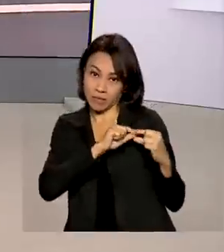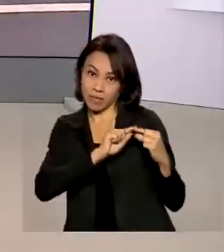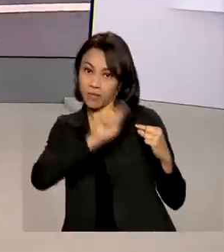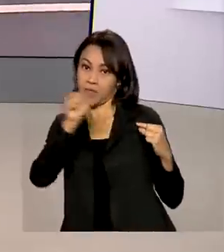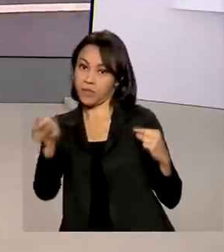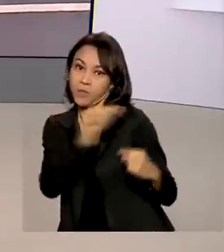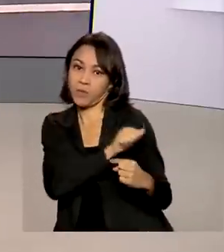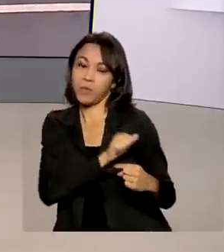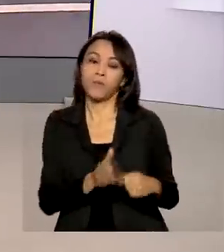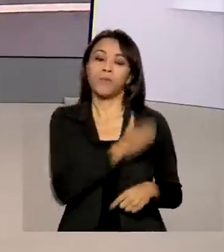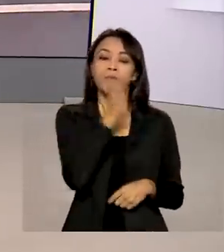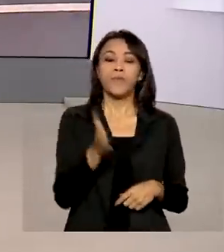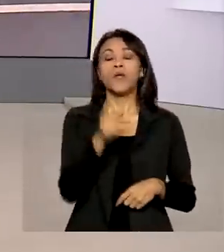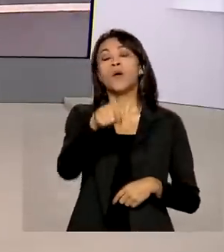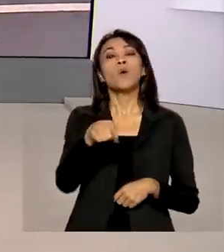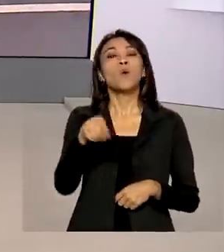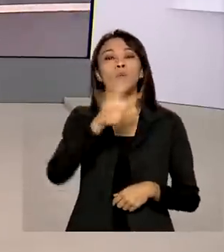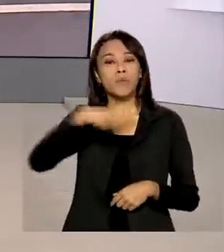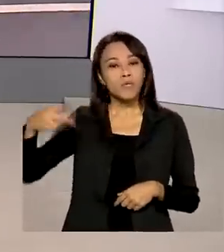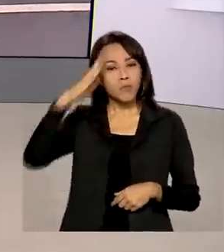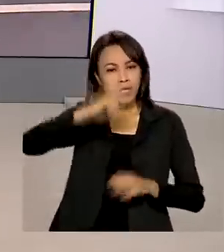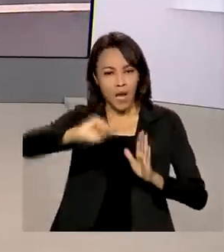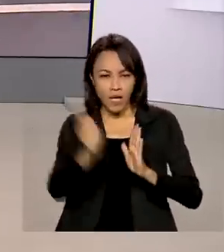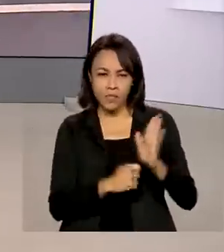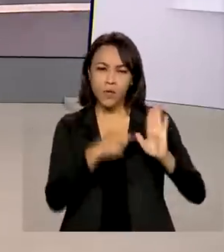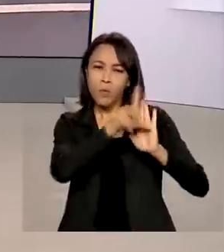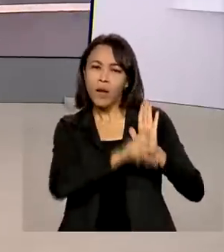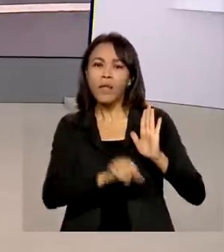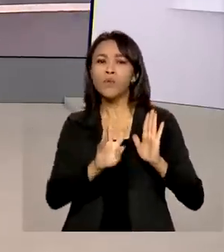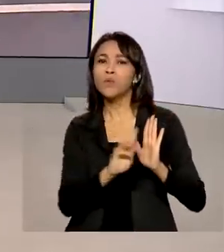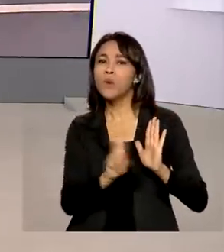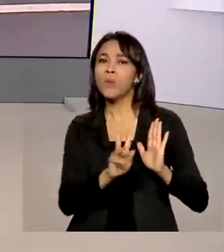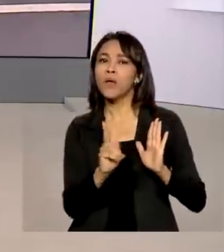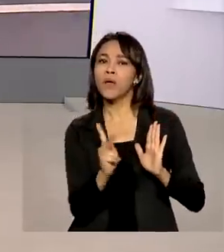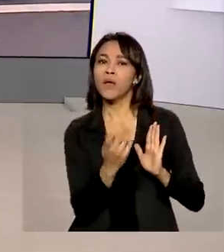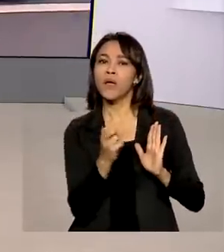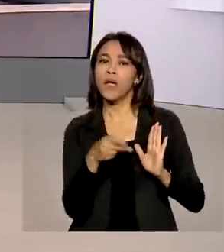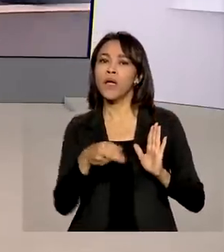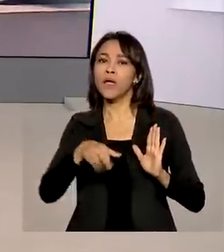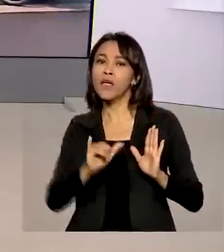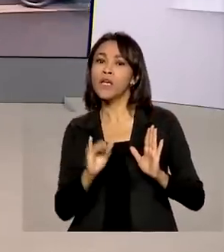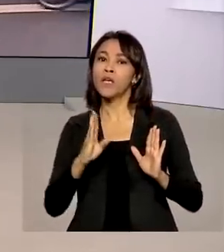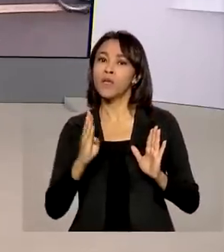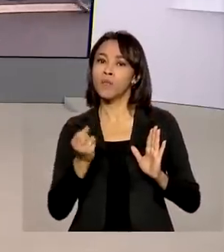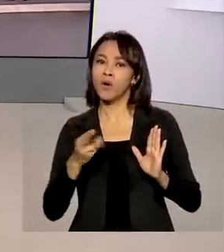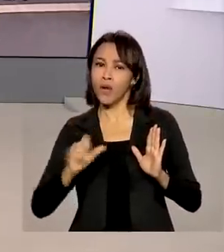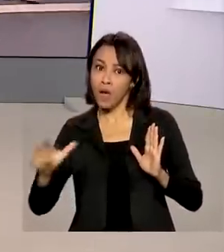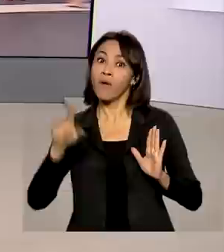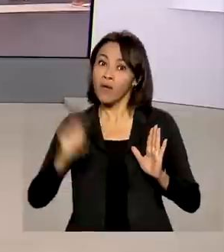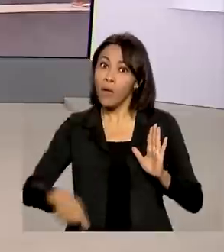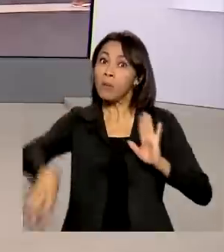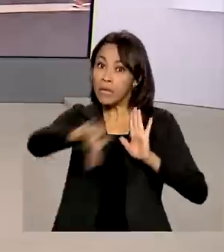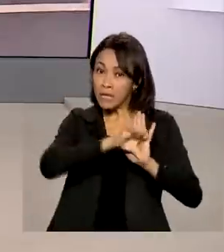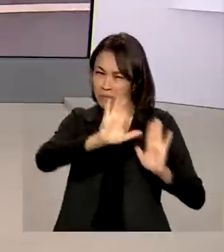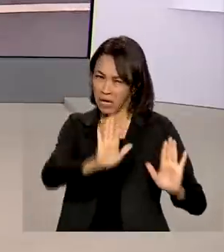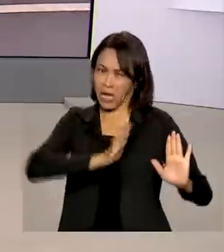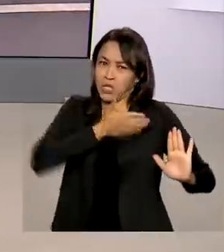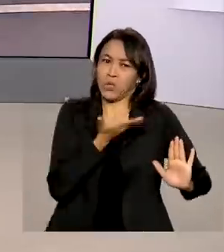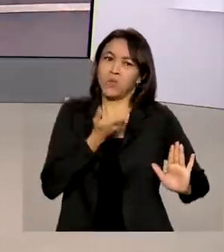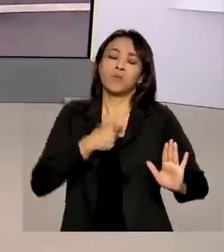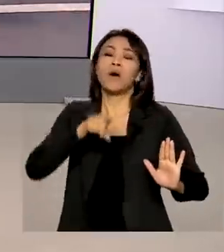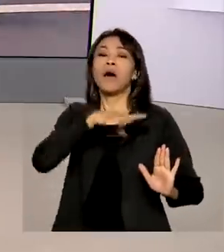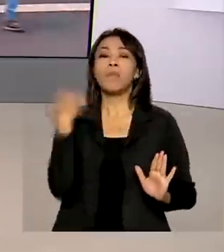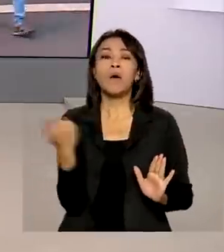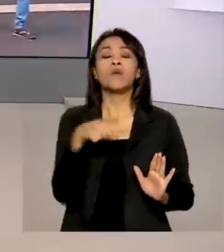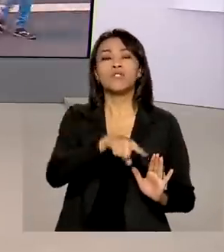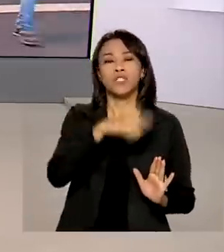Bolsonaro sancionou a lei em Riborel, que torna crime hediondo o assassinato de crianças e adolescentes. A nova lei é uma referência à morte do